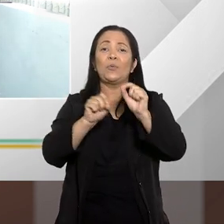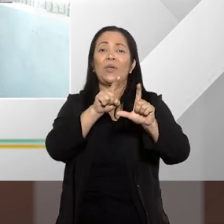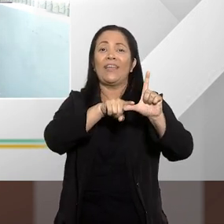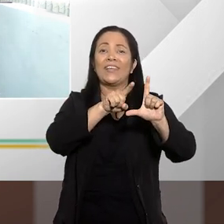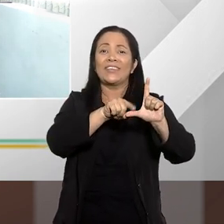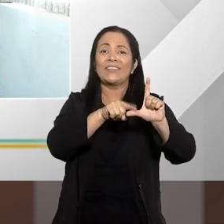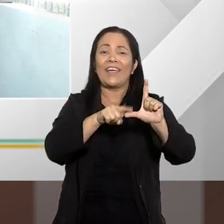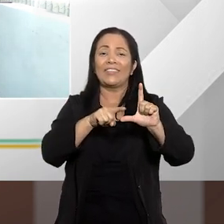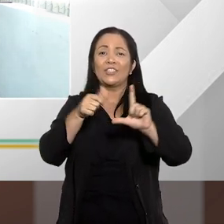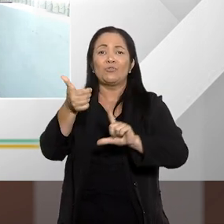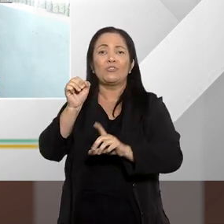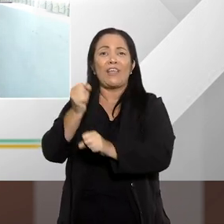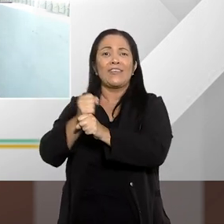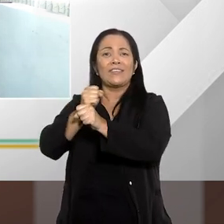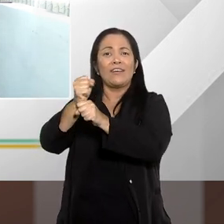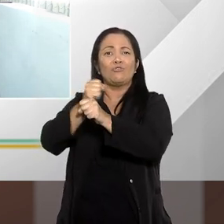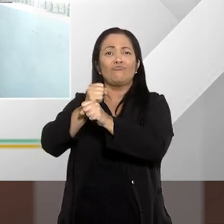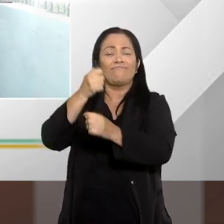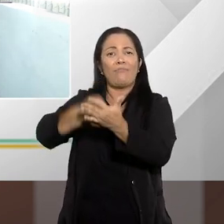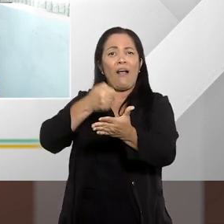décadas.